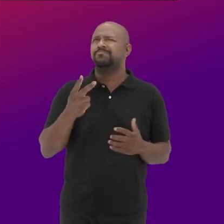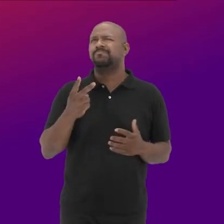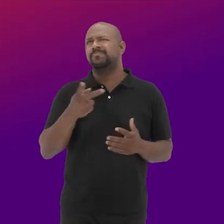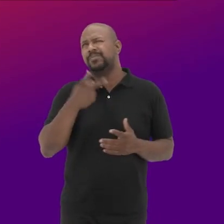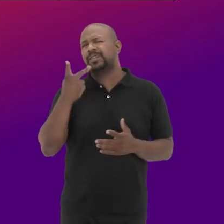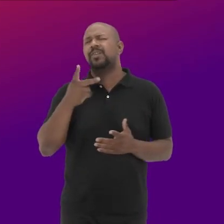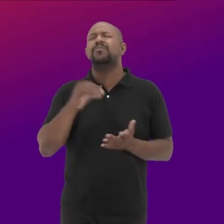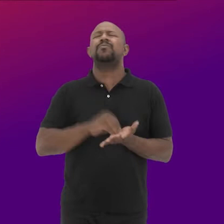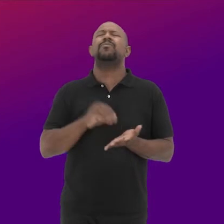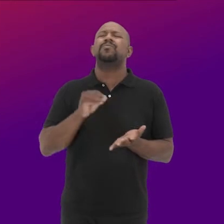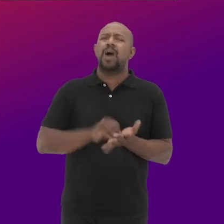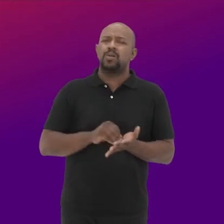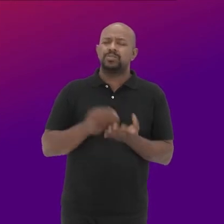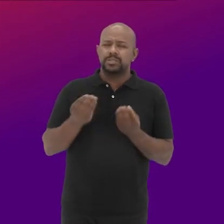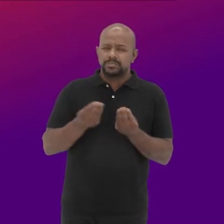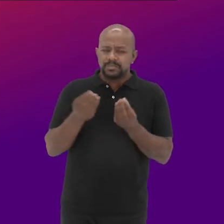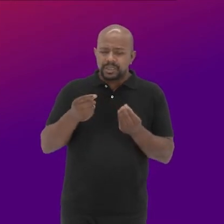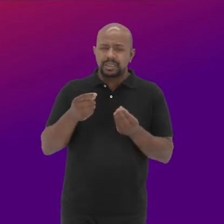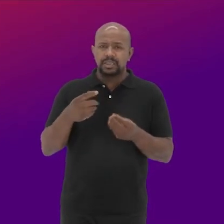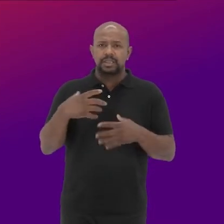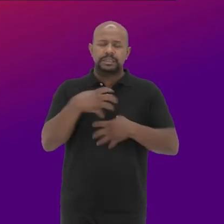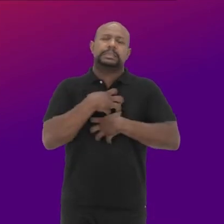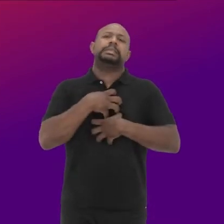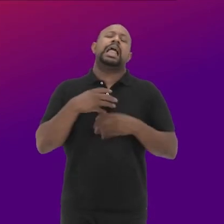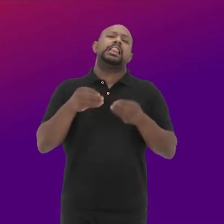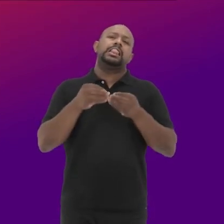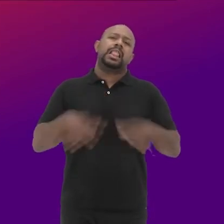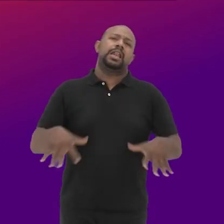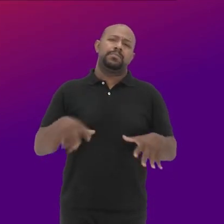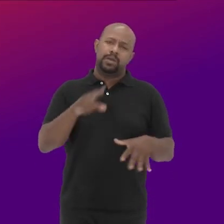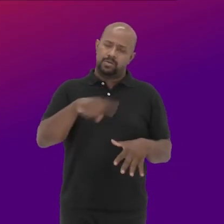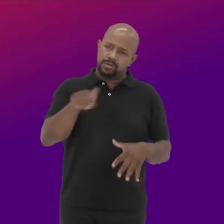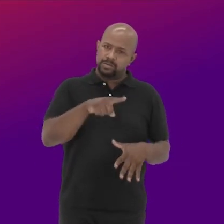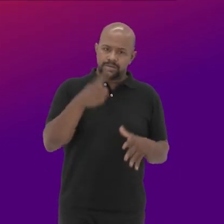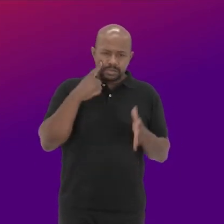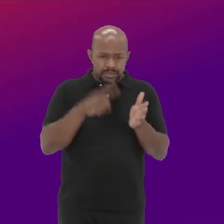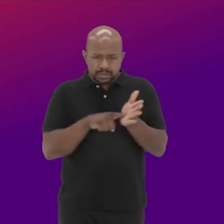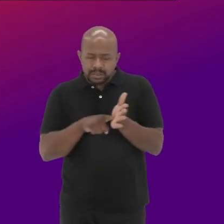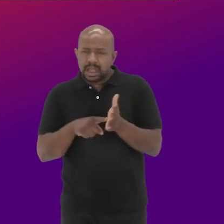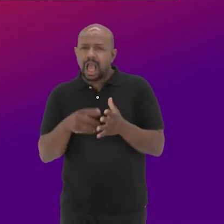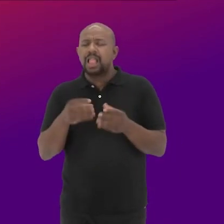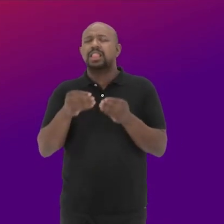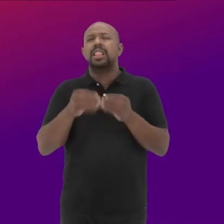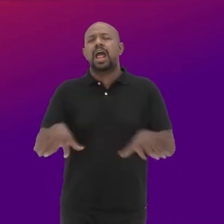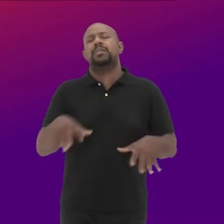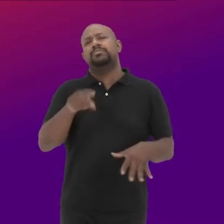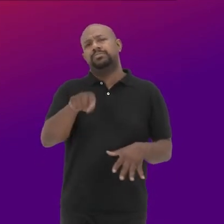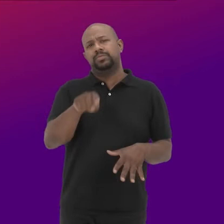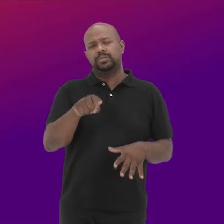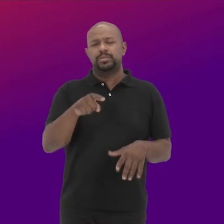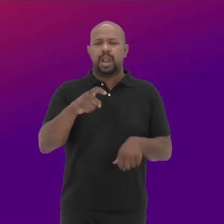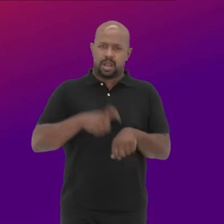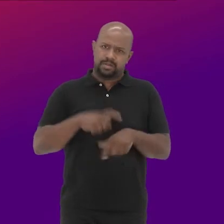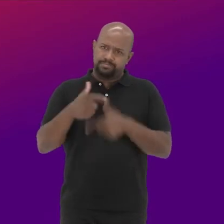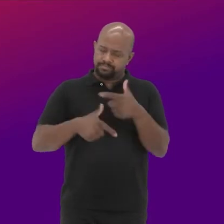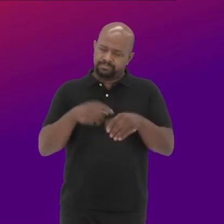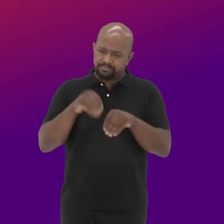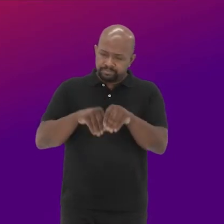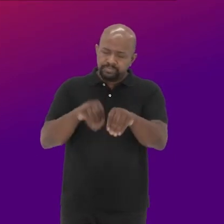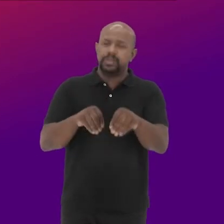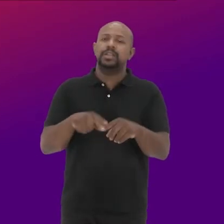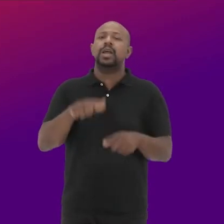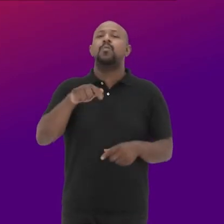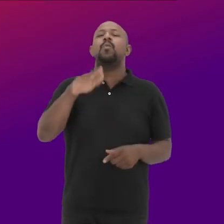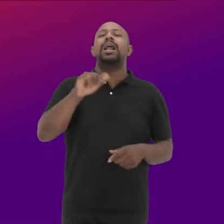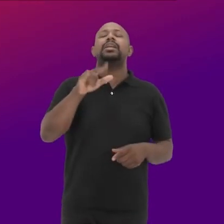vamos dizer assim, faltas de chuva que impactaram. Esse estudo mostrou que impactou muito na produtividade, na